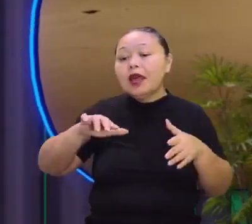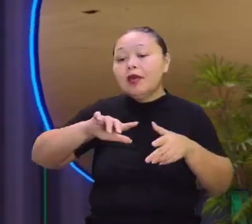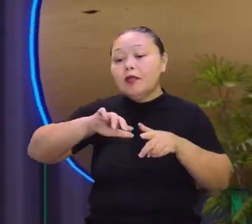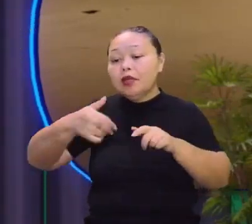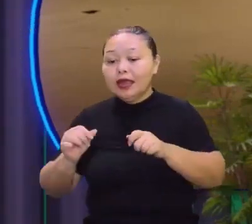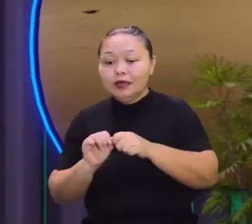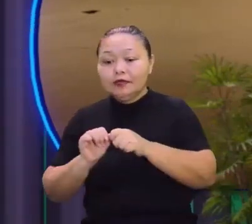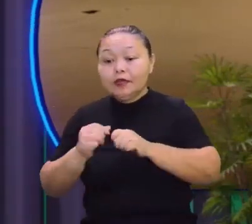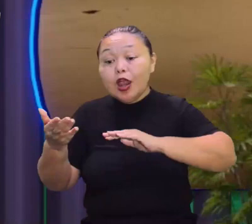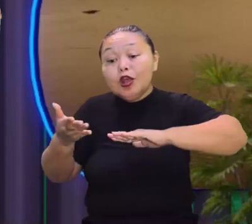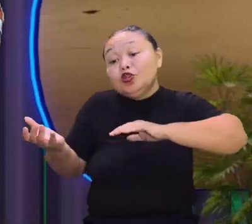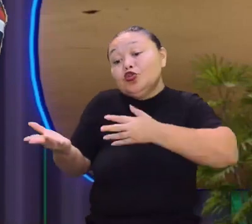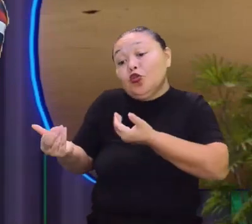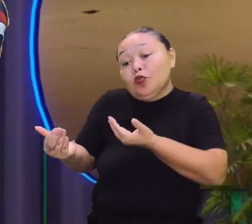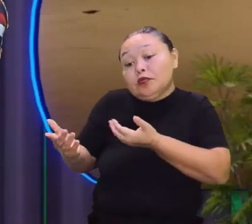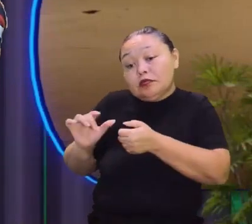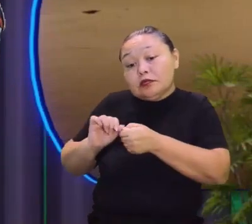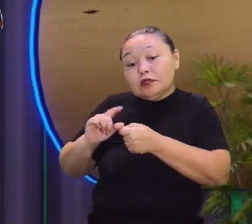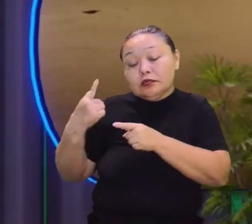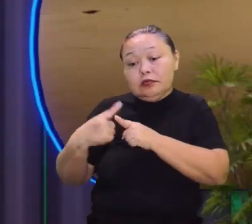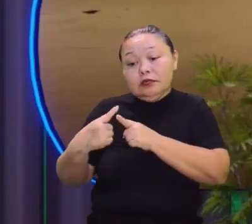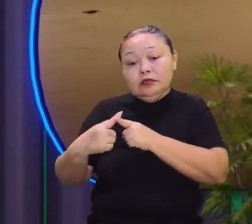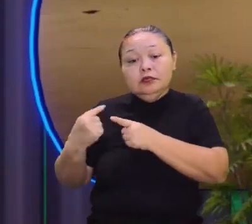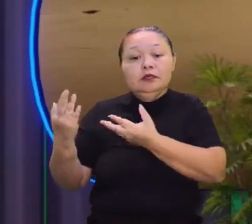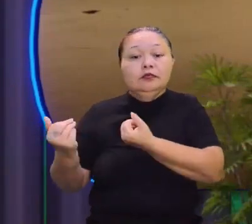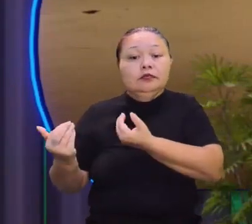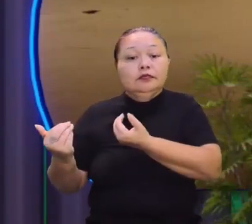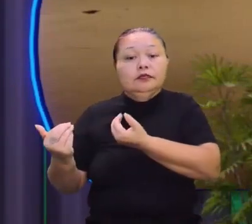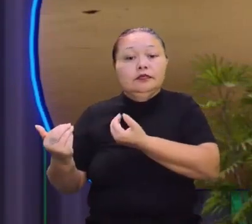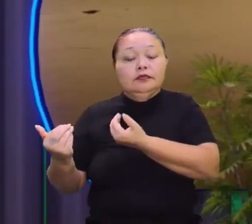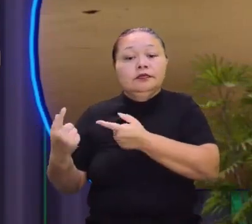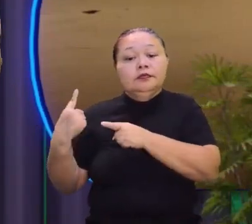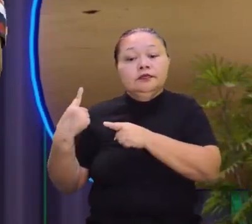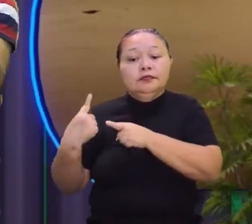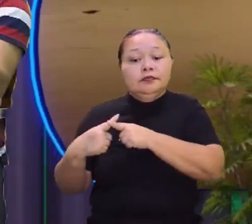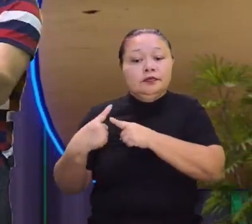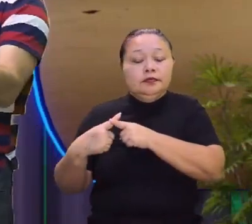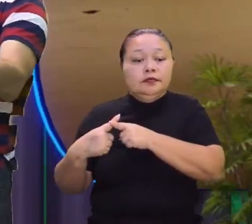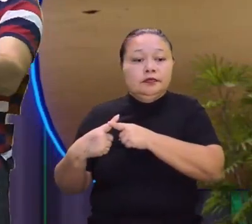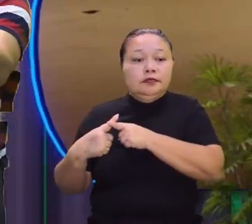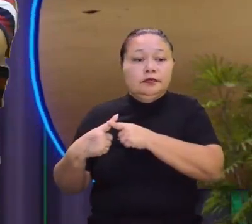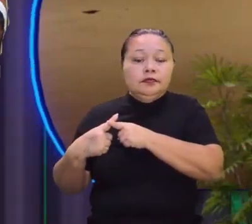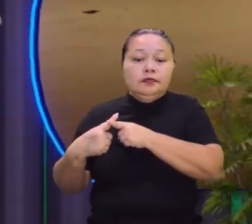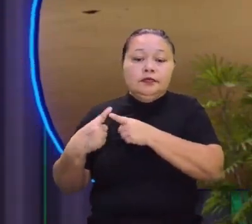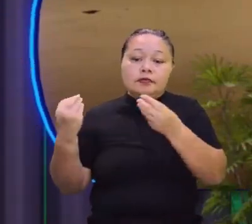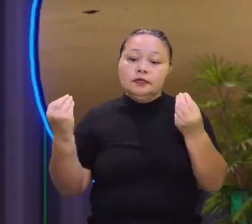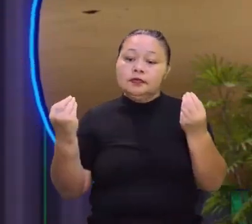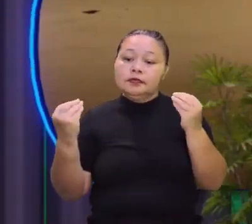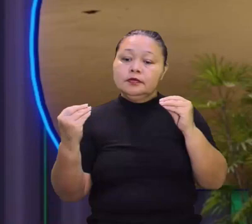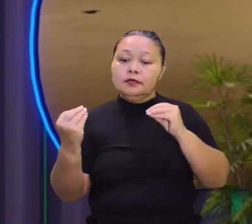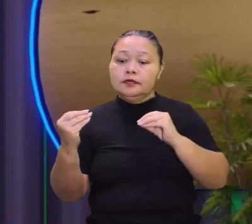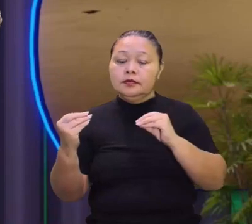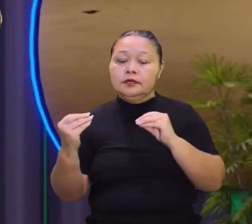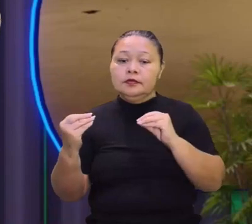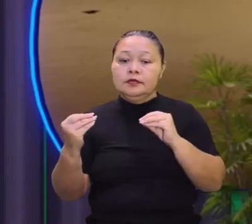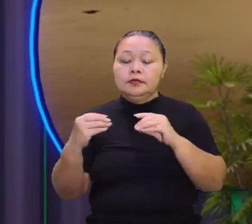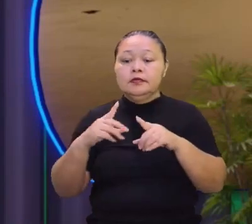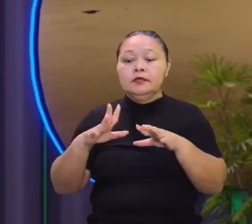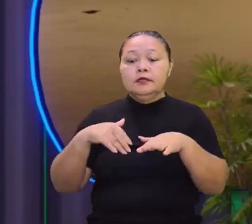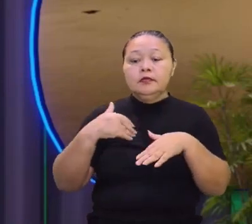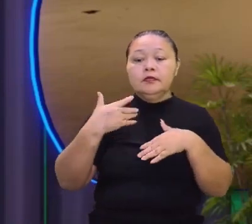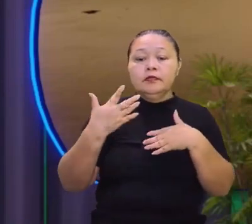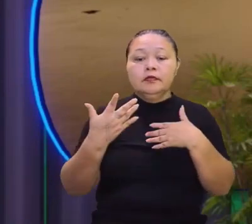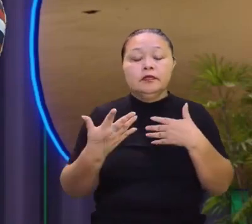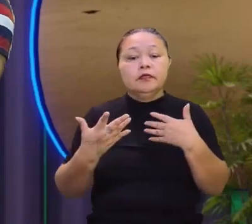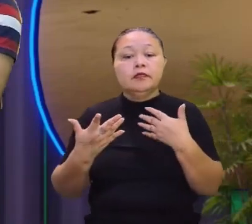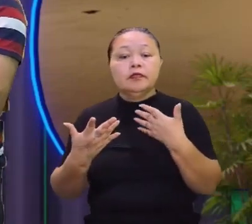moderna. Exatamente. Ela é jovem. Por que que ela é jovem? Porque ela se formou através